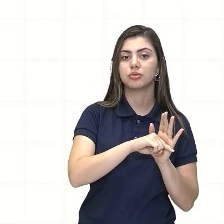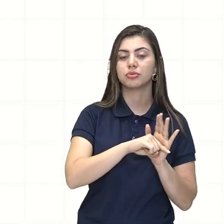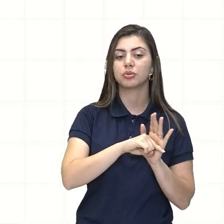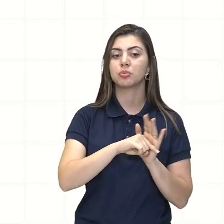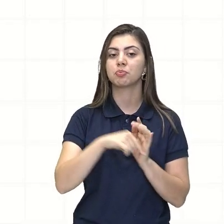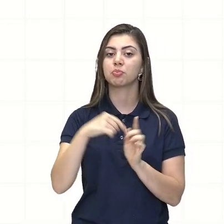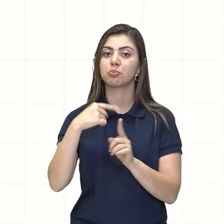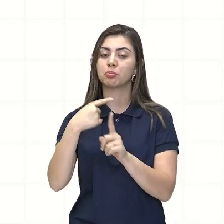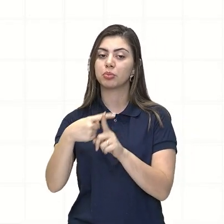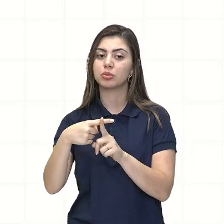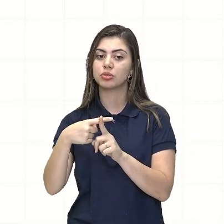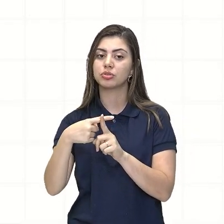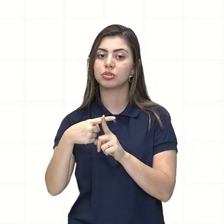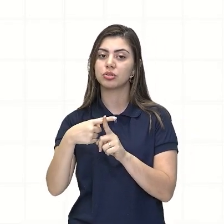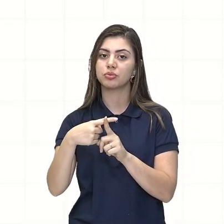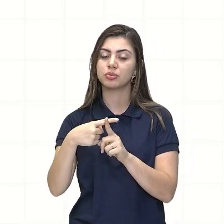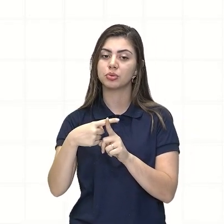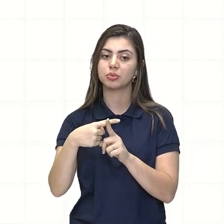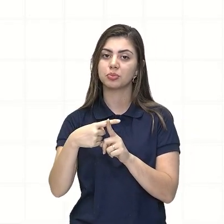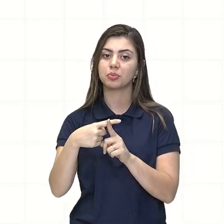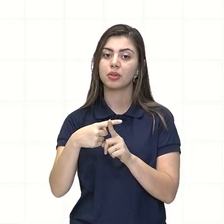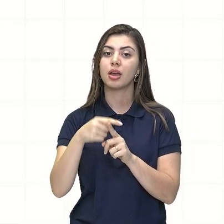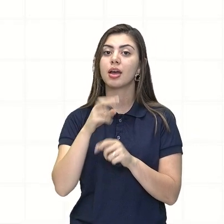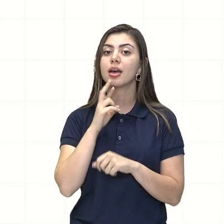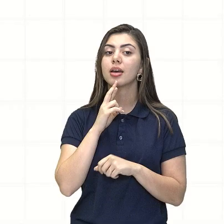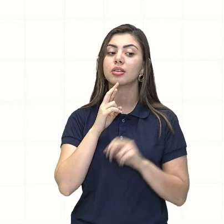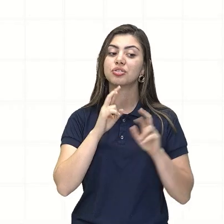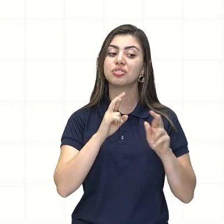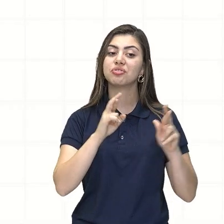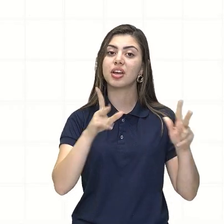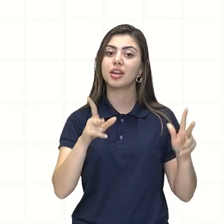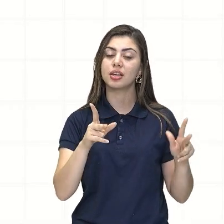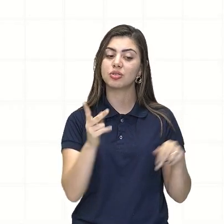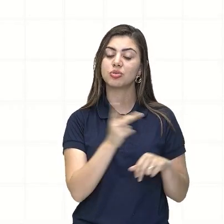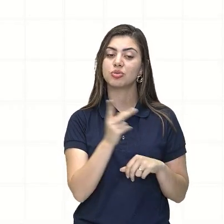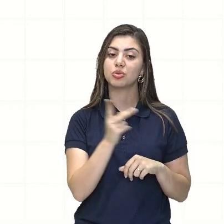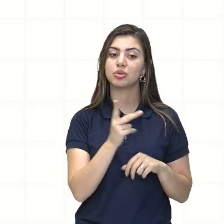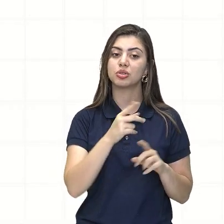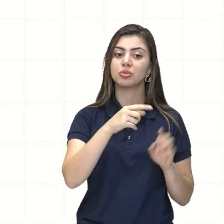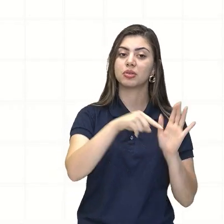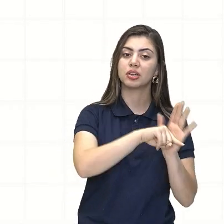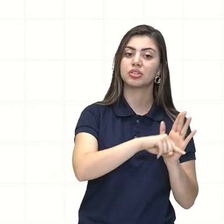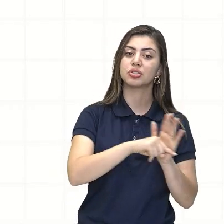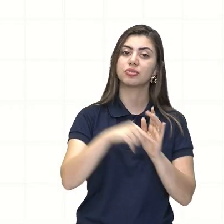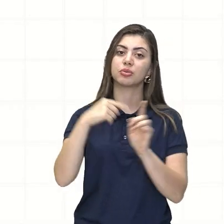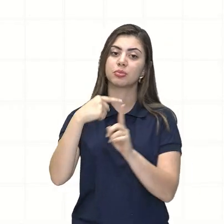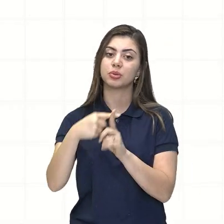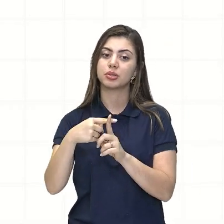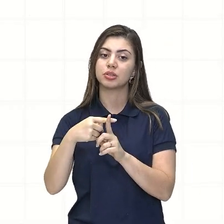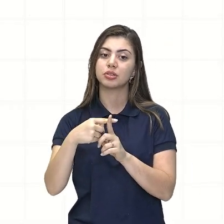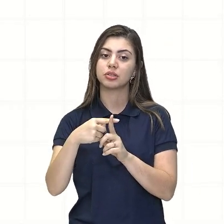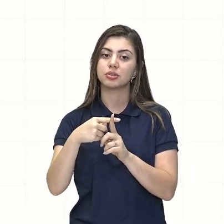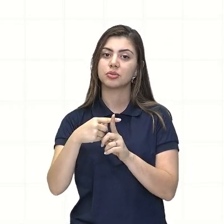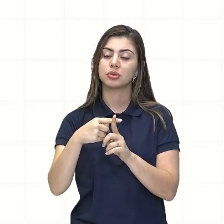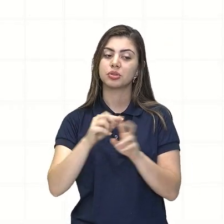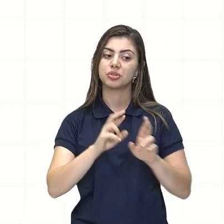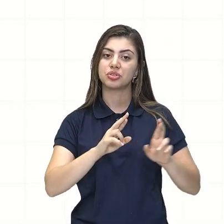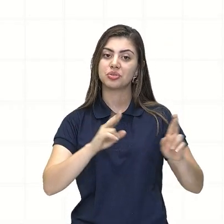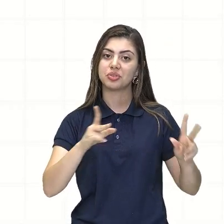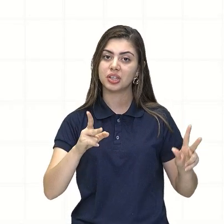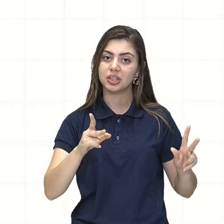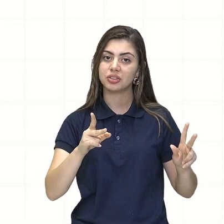ele é mais, menos com mais, sinais diferentes. Se o resultado é melhor, se os sinais são